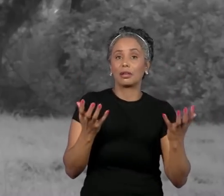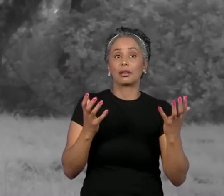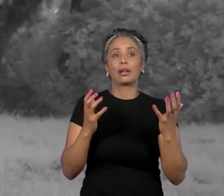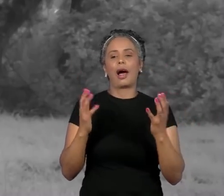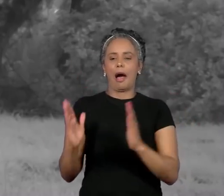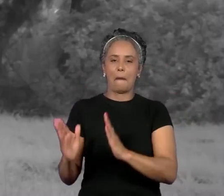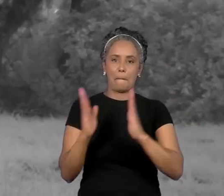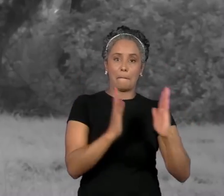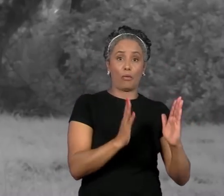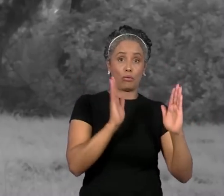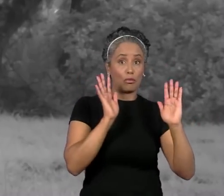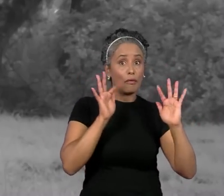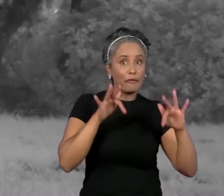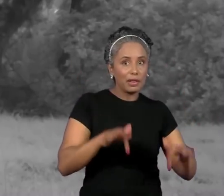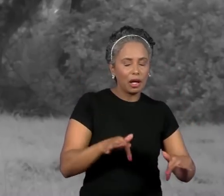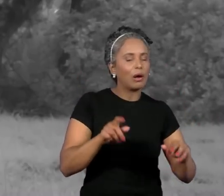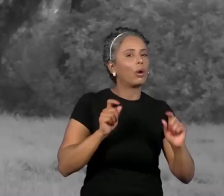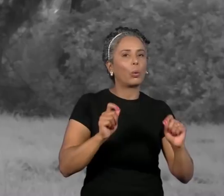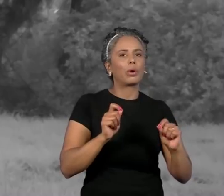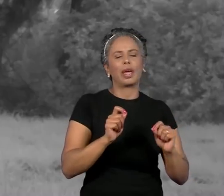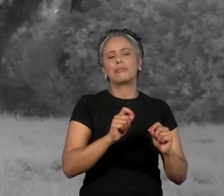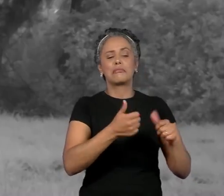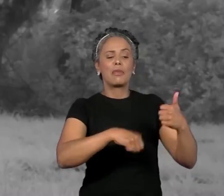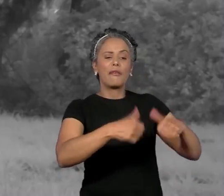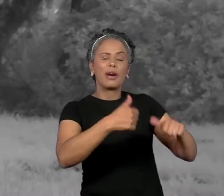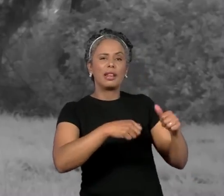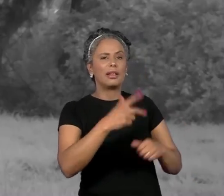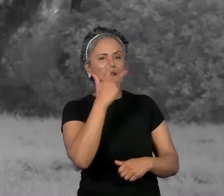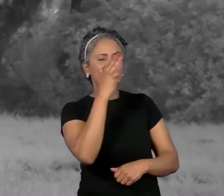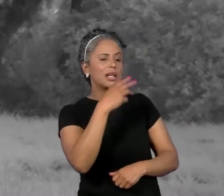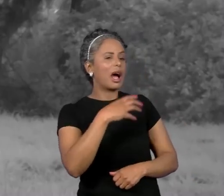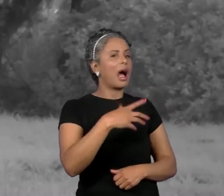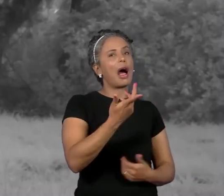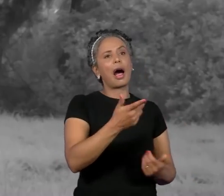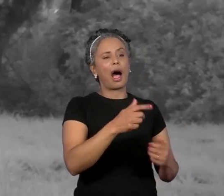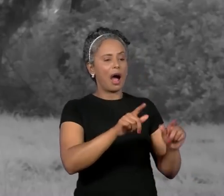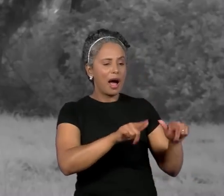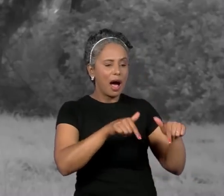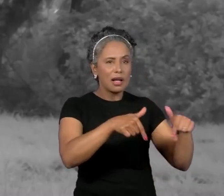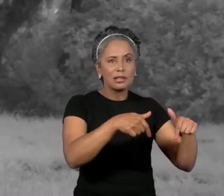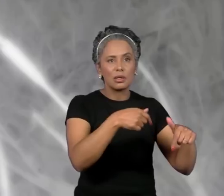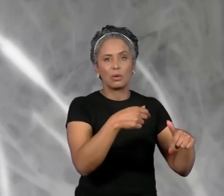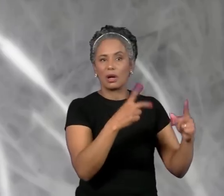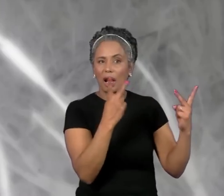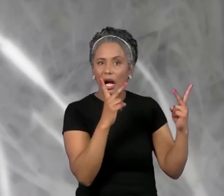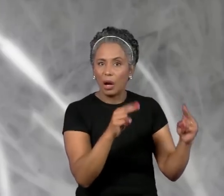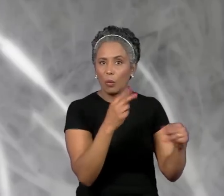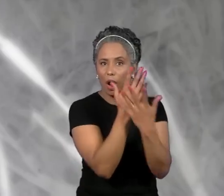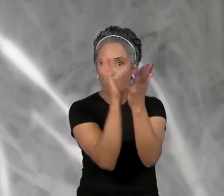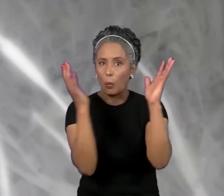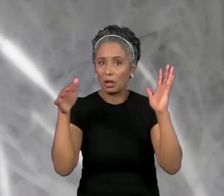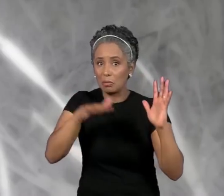avaliação dessa curva de atividade, se a atividade dele é semelhante à atividade dos bichos de fora.